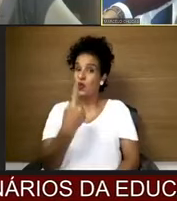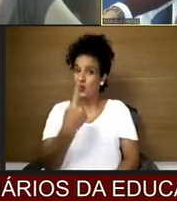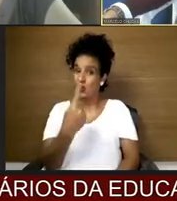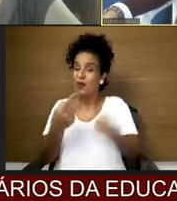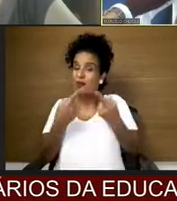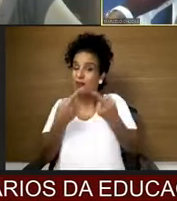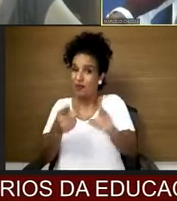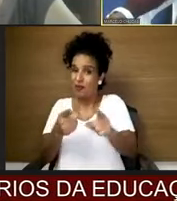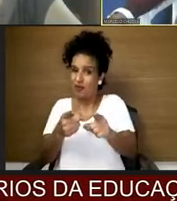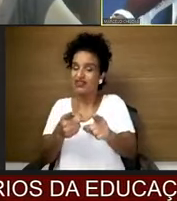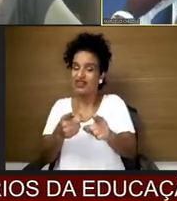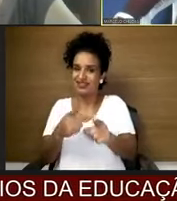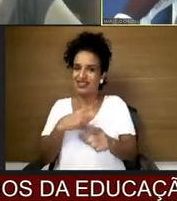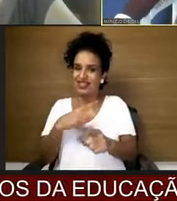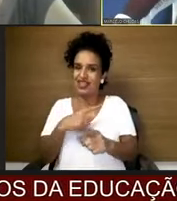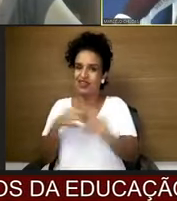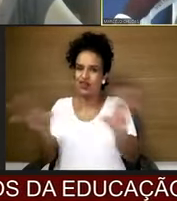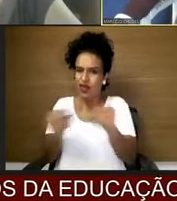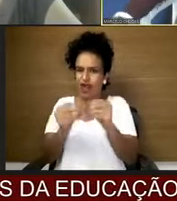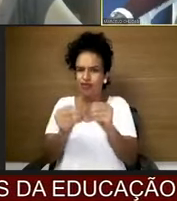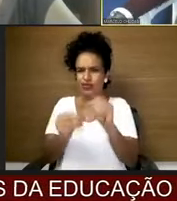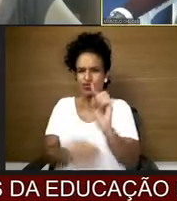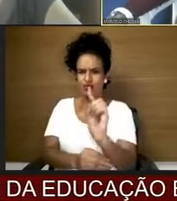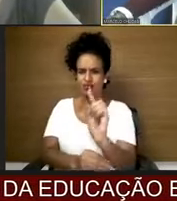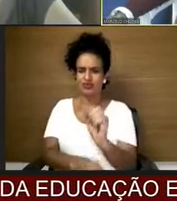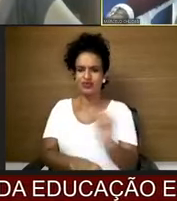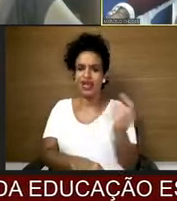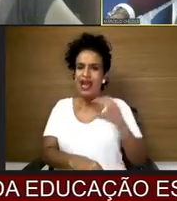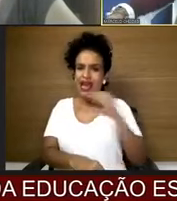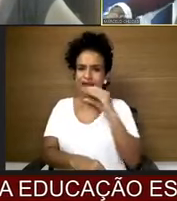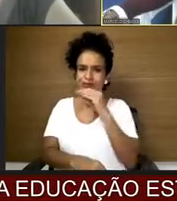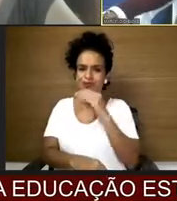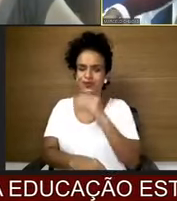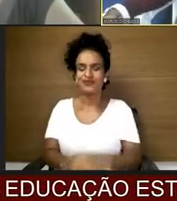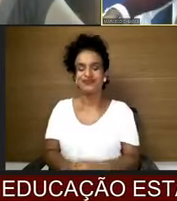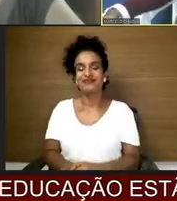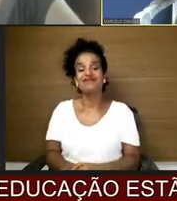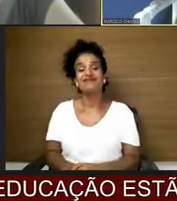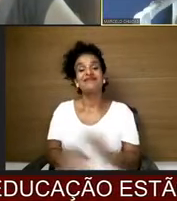bem rapidinho nessa questão. Primeiro que, assim,